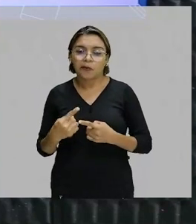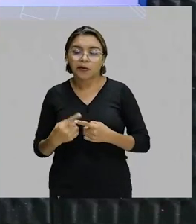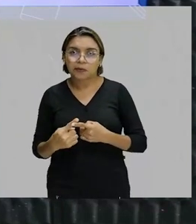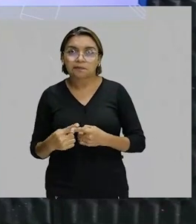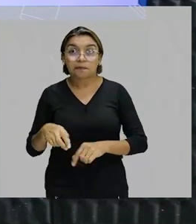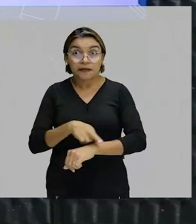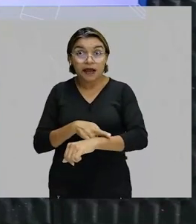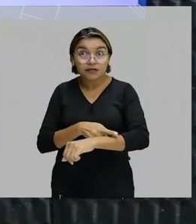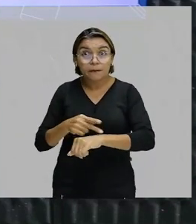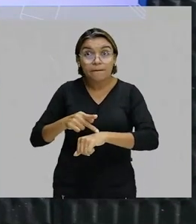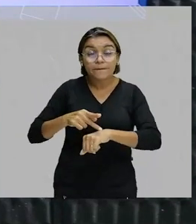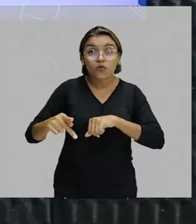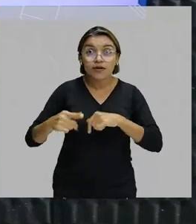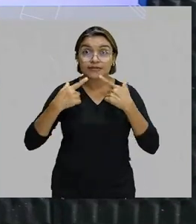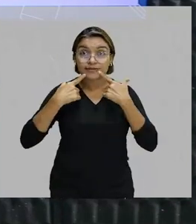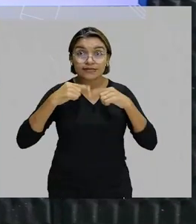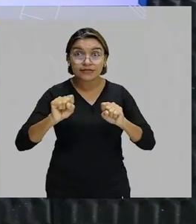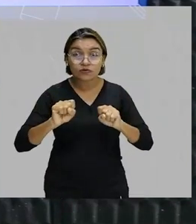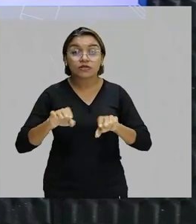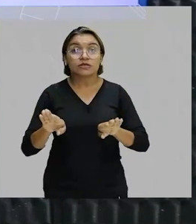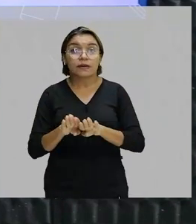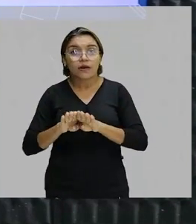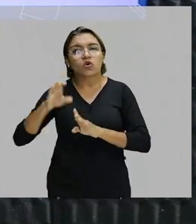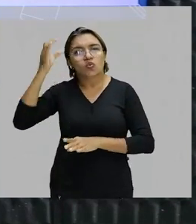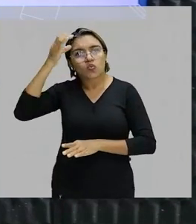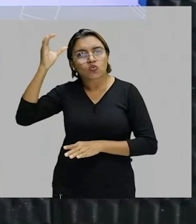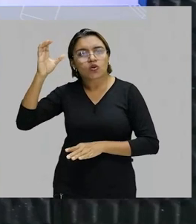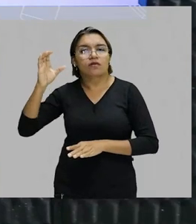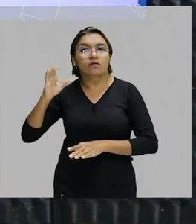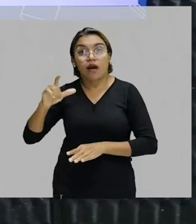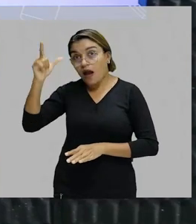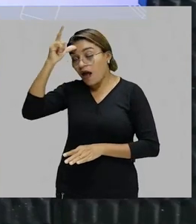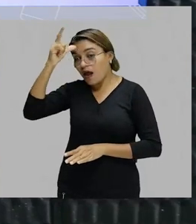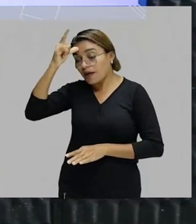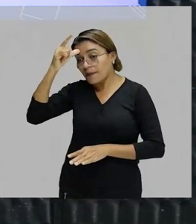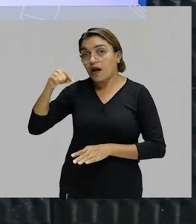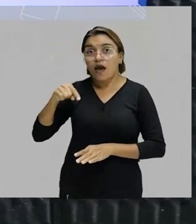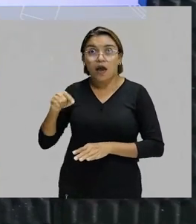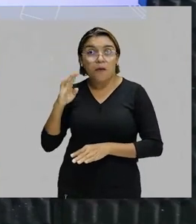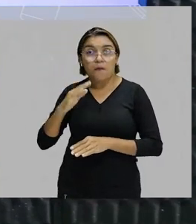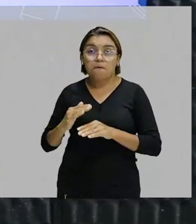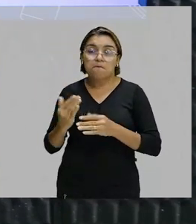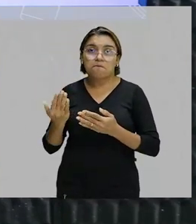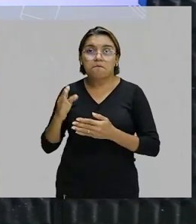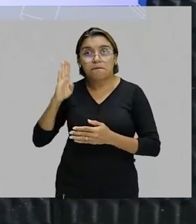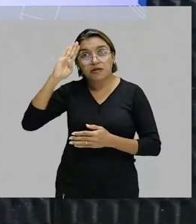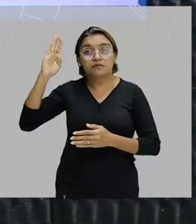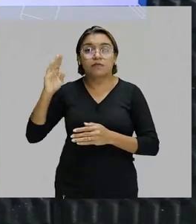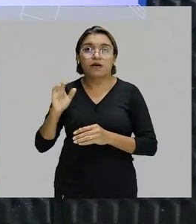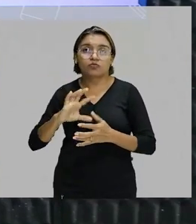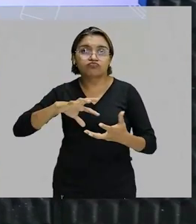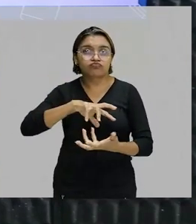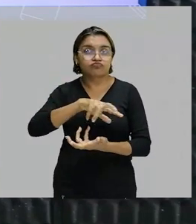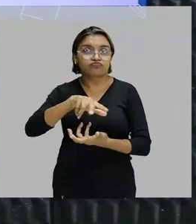racial e linguística ou seja racial e cultural a Alemanha seria a Vanguarda do ocidente o que que é Vanguarda É